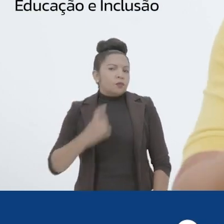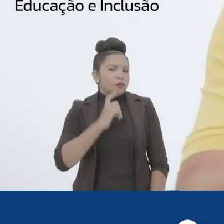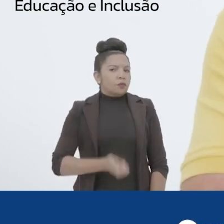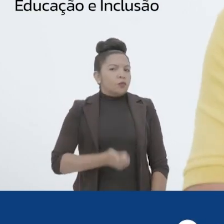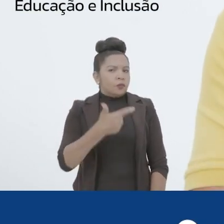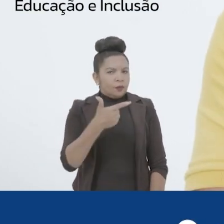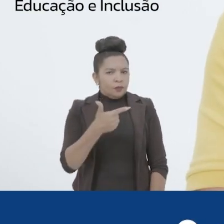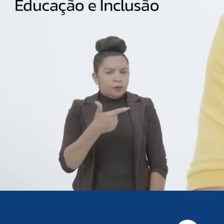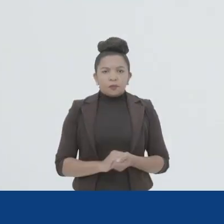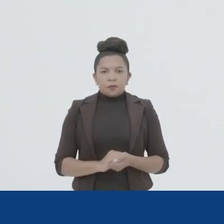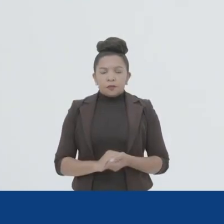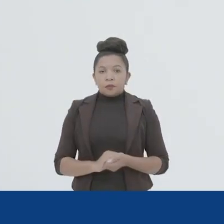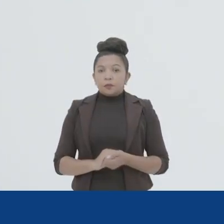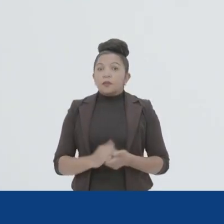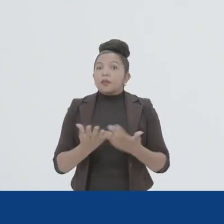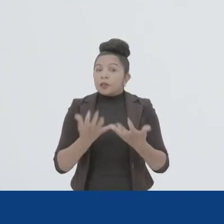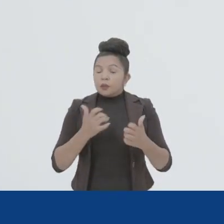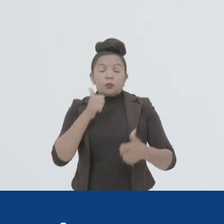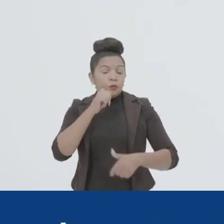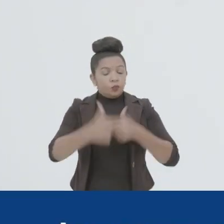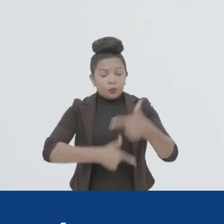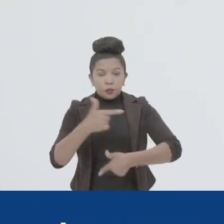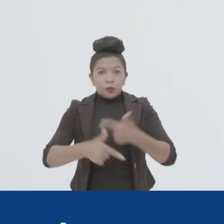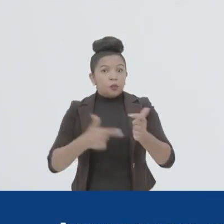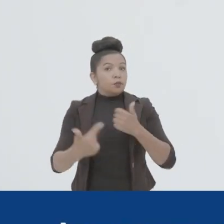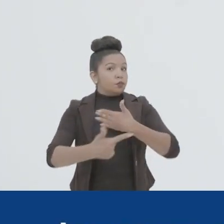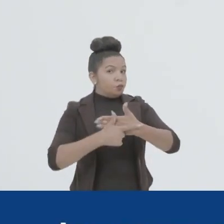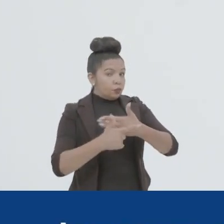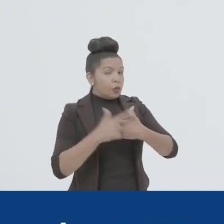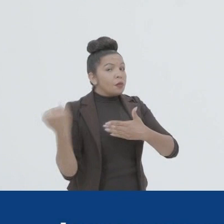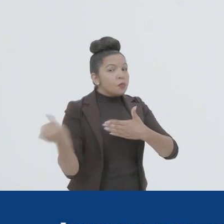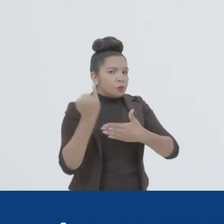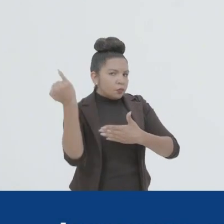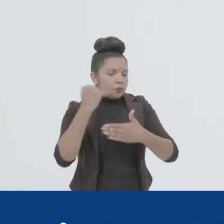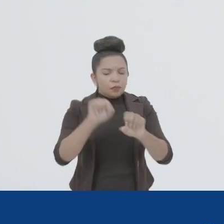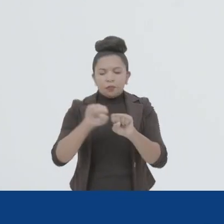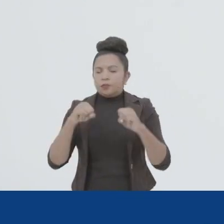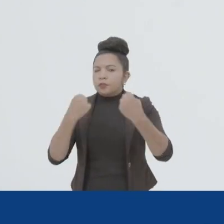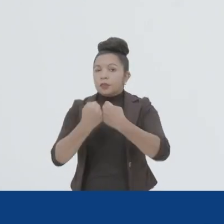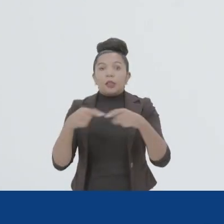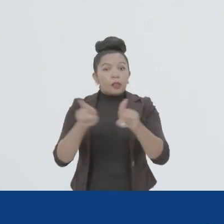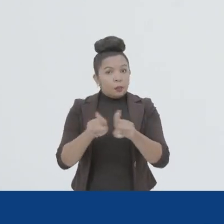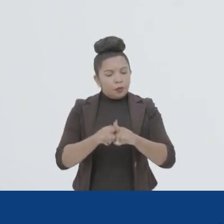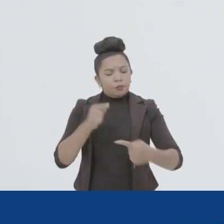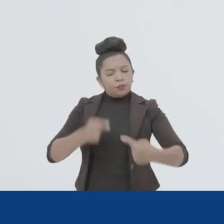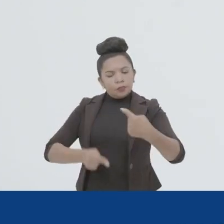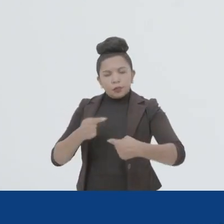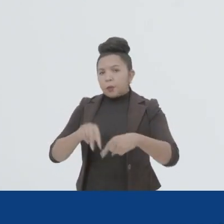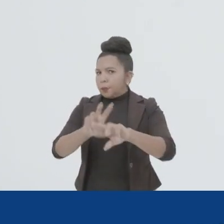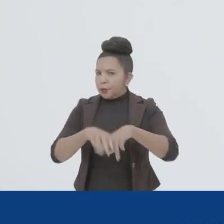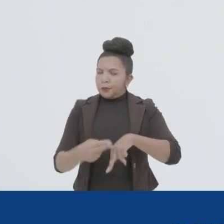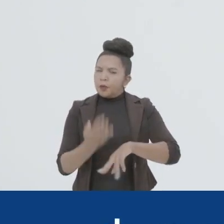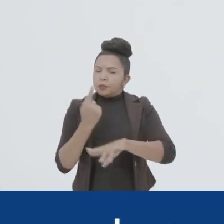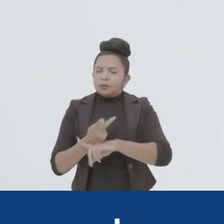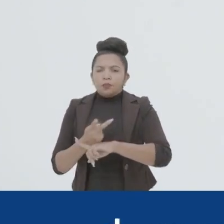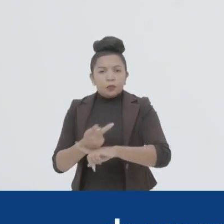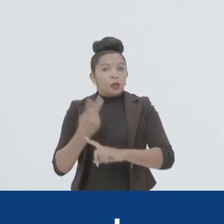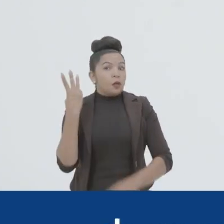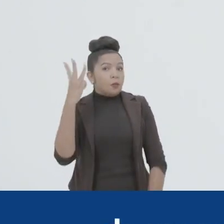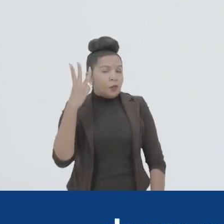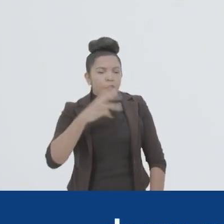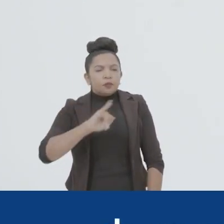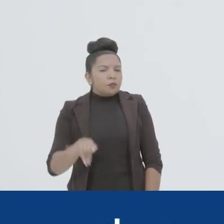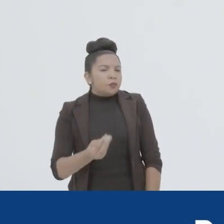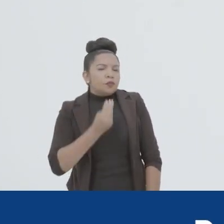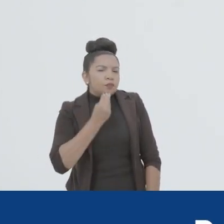Everton, 12. Mulheres de luta, temos um papel importante na sociedade e também na política. Por isso, vamos em busca de um Maranhão